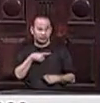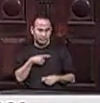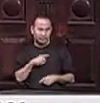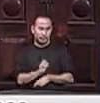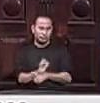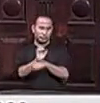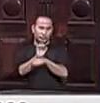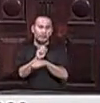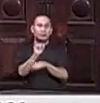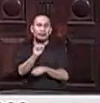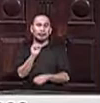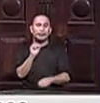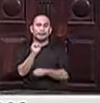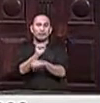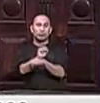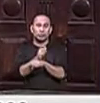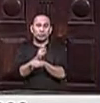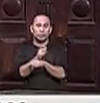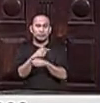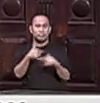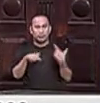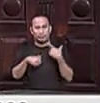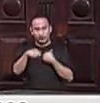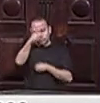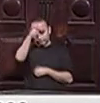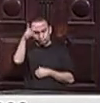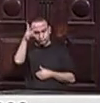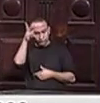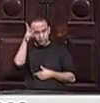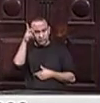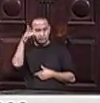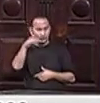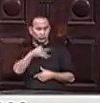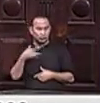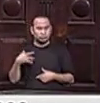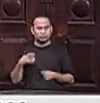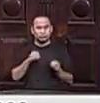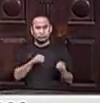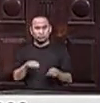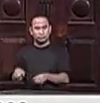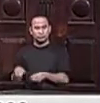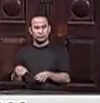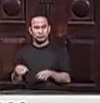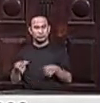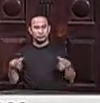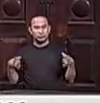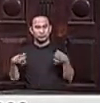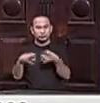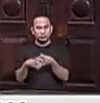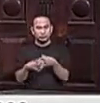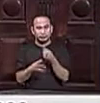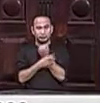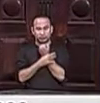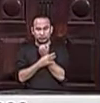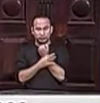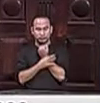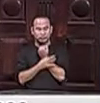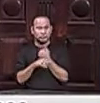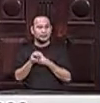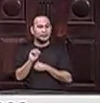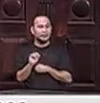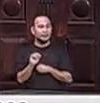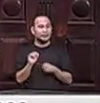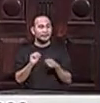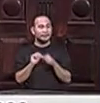que paralisou serviços públicos na área de saúde, na área de educação, na área de segurança, que